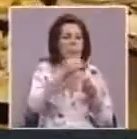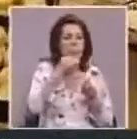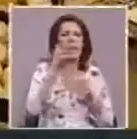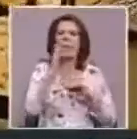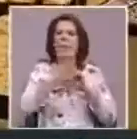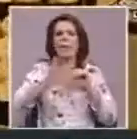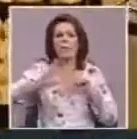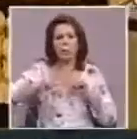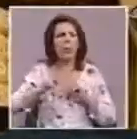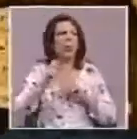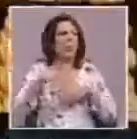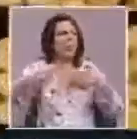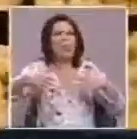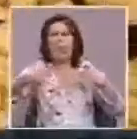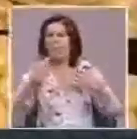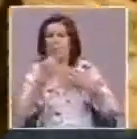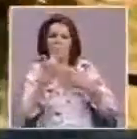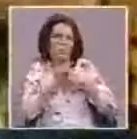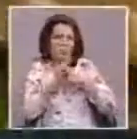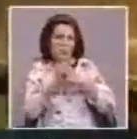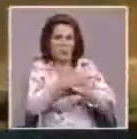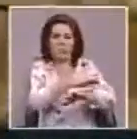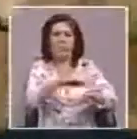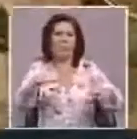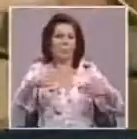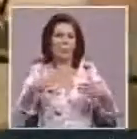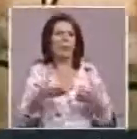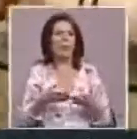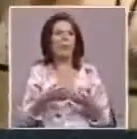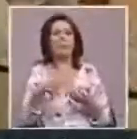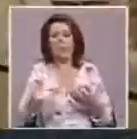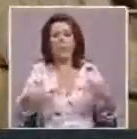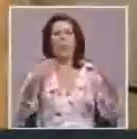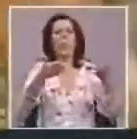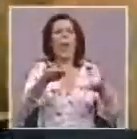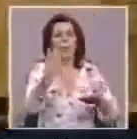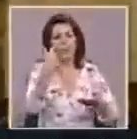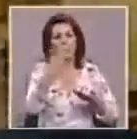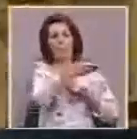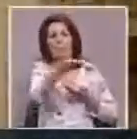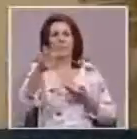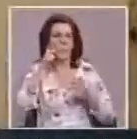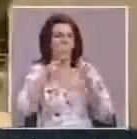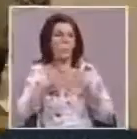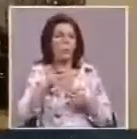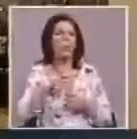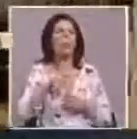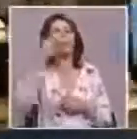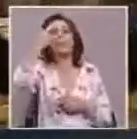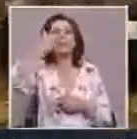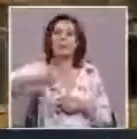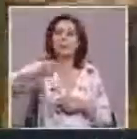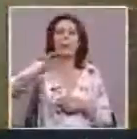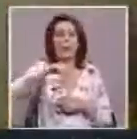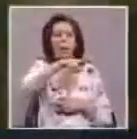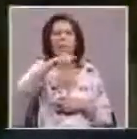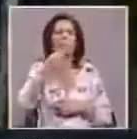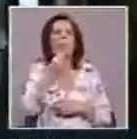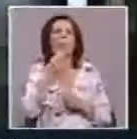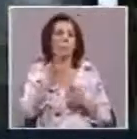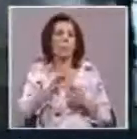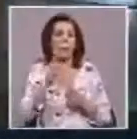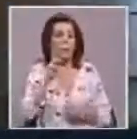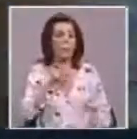queijos, seja por outros produtos que estão aqui a ser dados a conhecer às pessoas, porque o importante é que elas também os possam